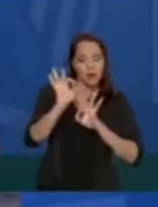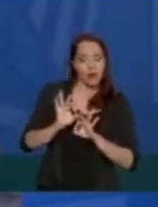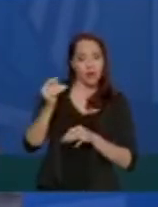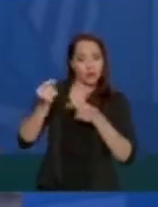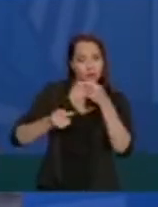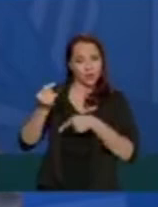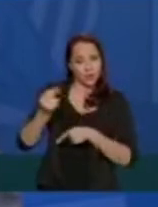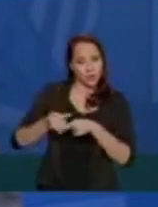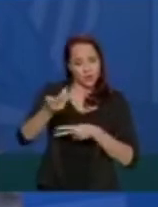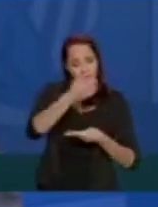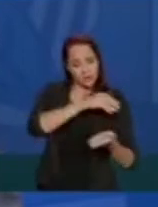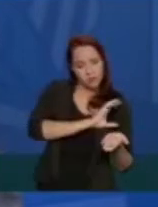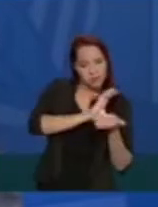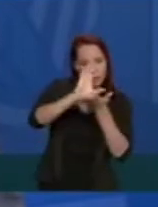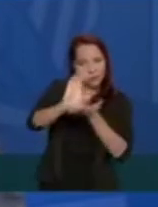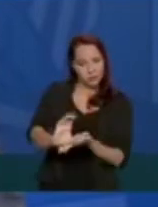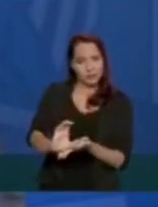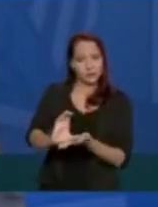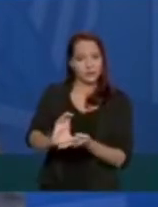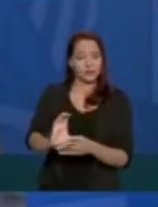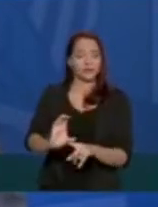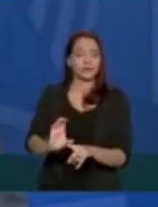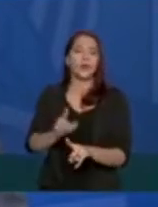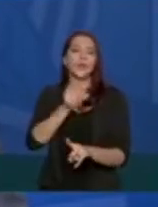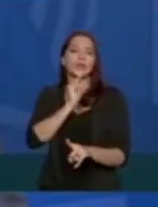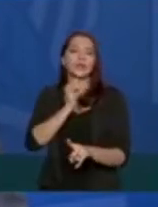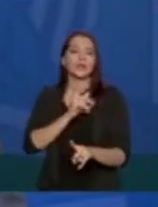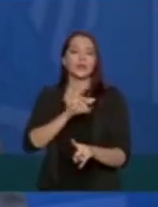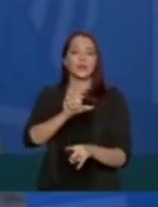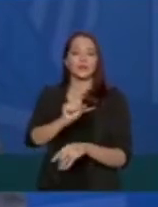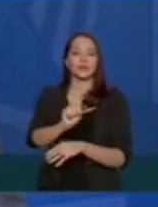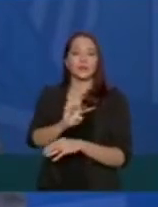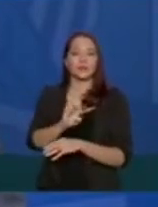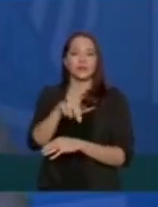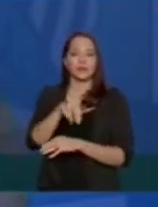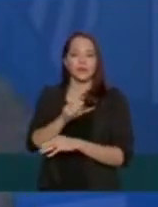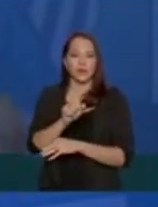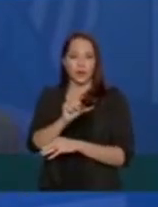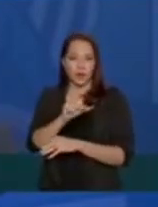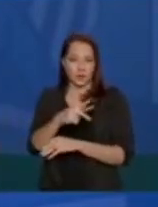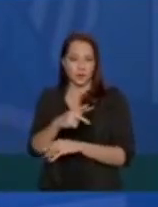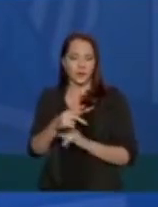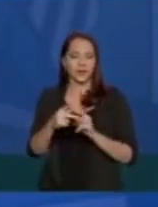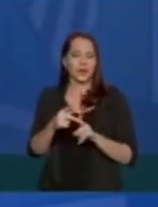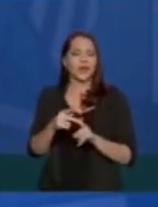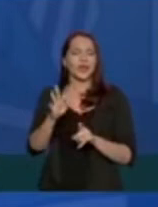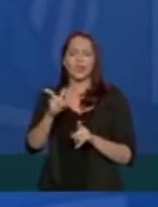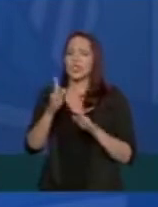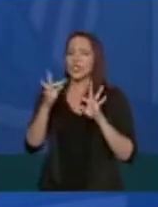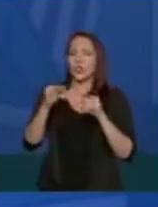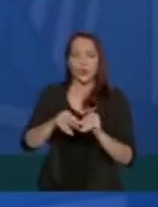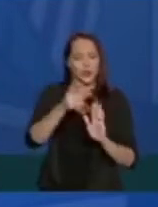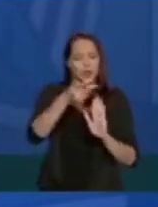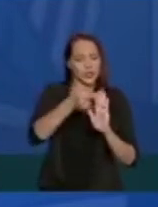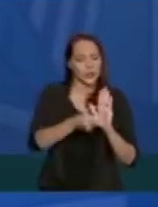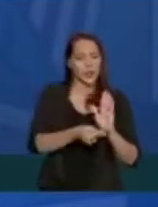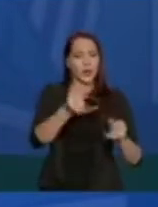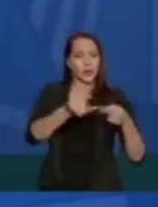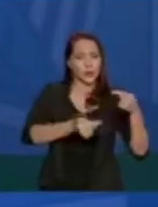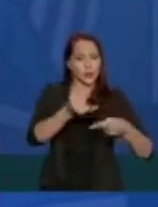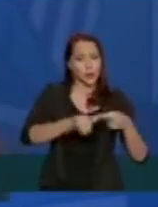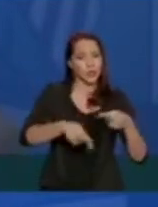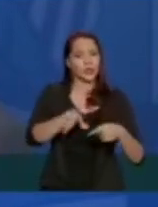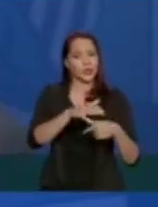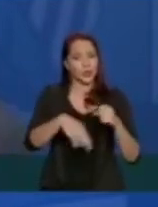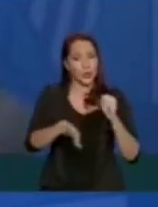políticas destinadas aos recursos. Então, por exemplo, a Senasp, que ficava com todo o planejamento de política de